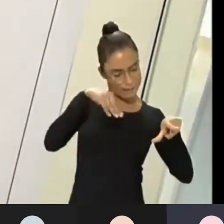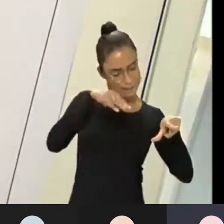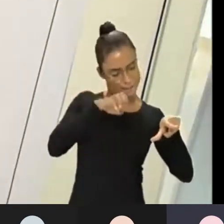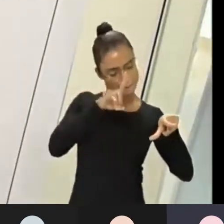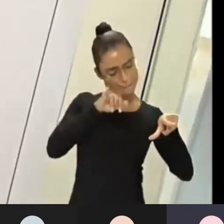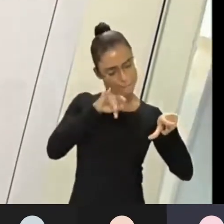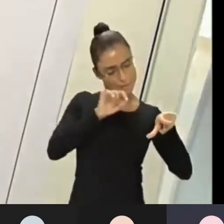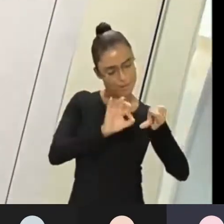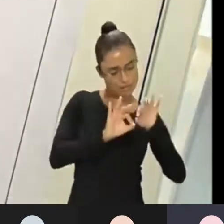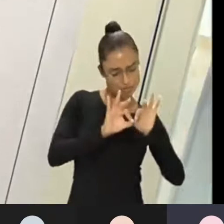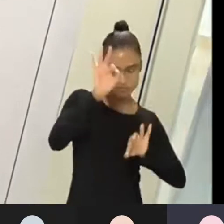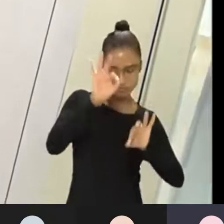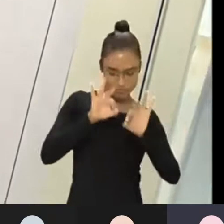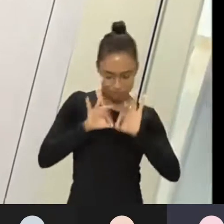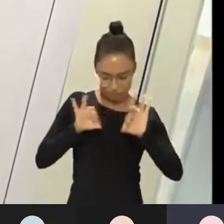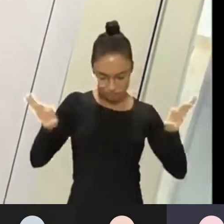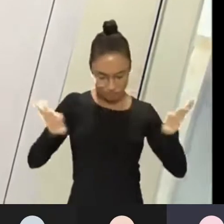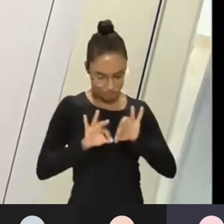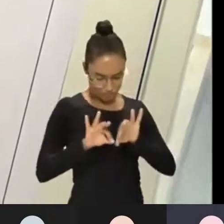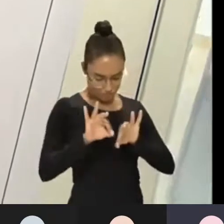Nós vamos utilizar o esquadro.